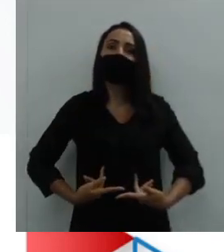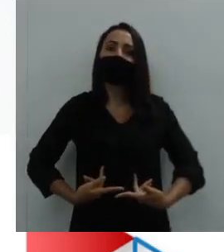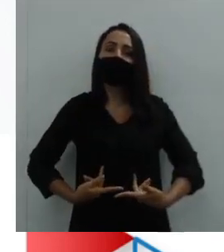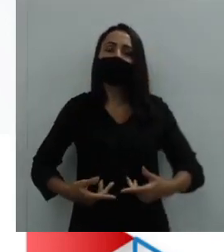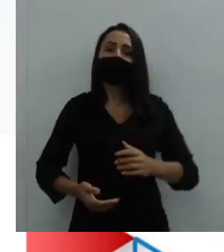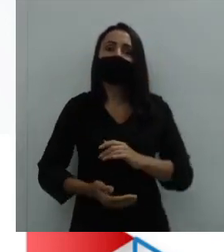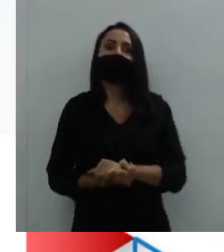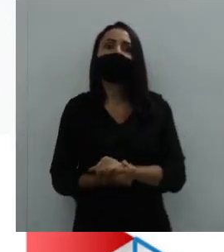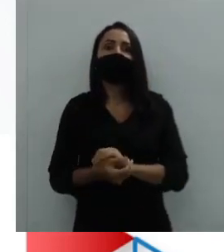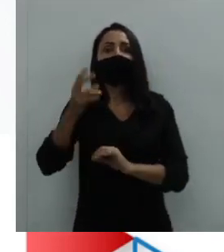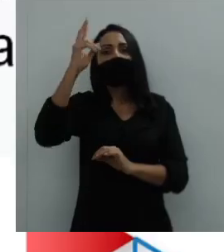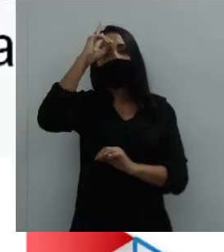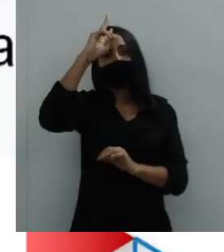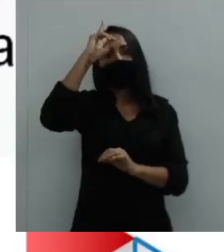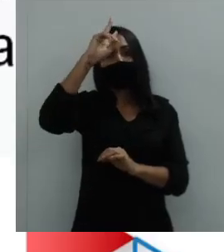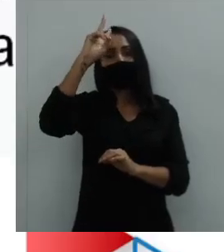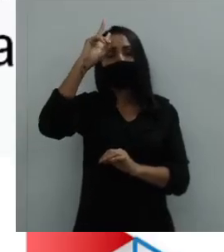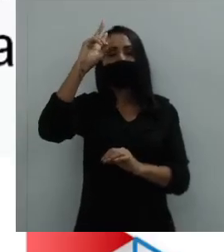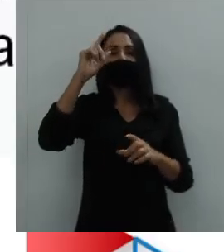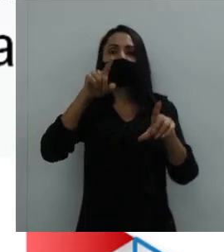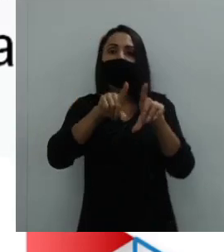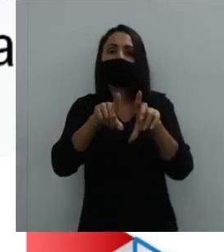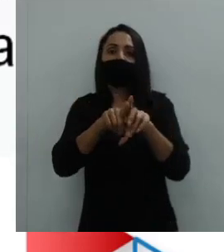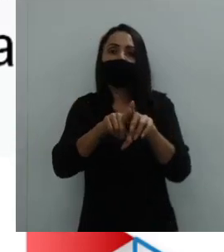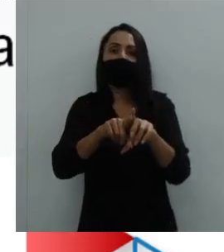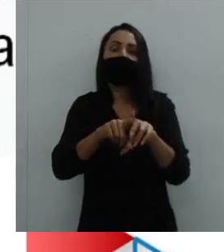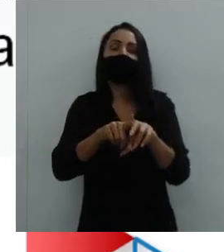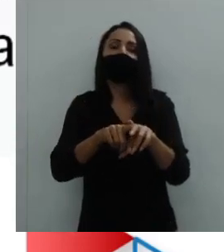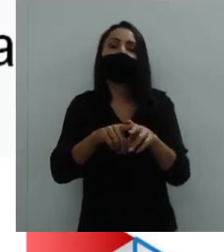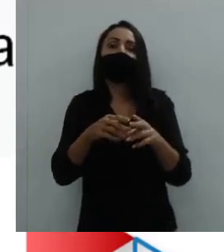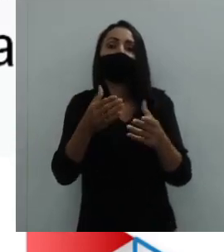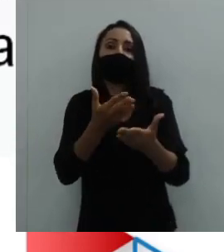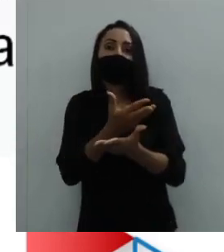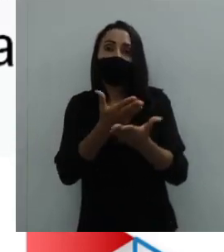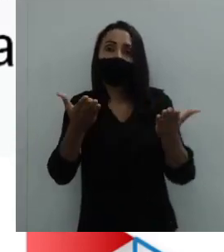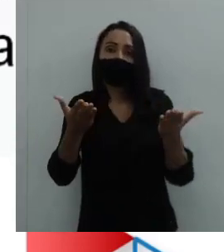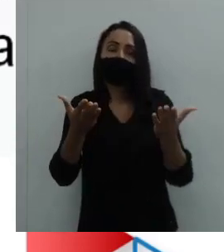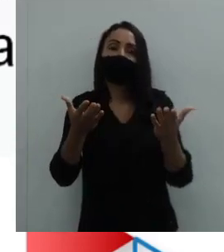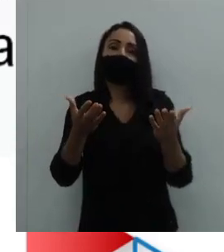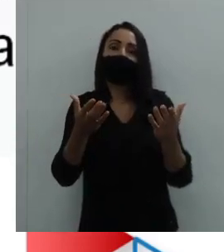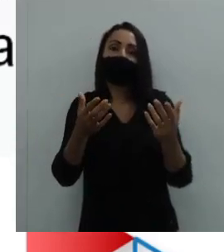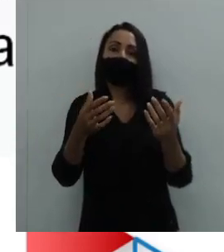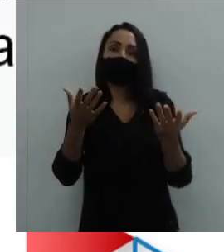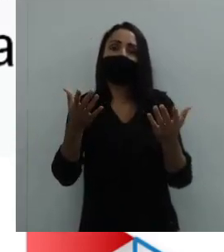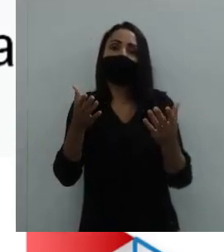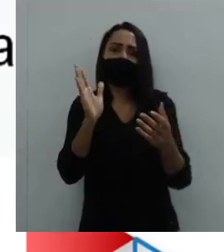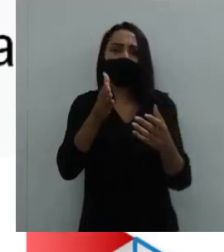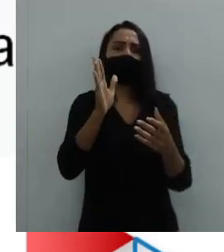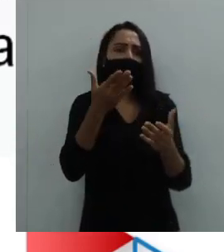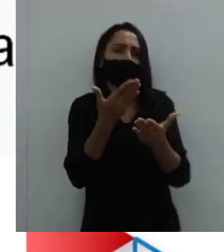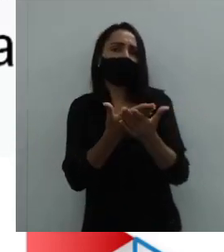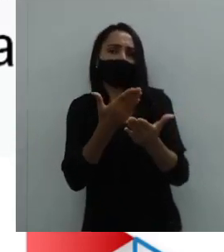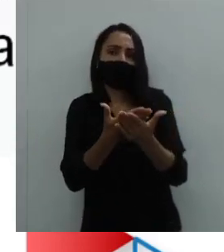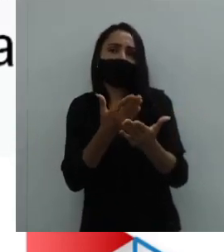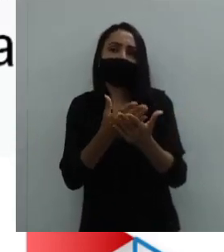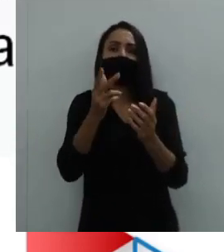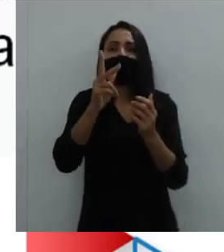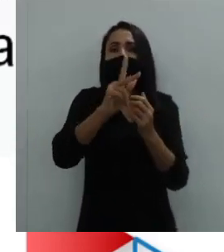conhecer. E lembrar que trago para vocês, só para lembrar, que vocês já devem ter estudado com o seu professor